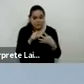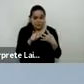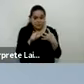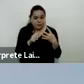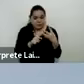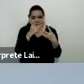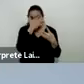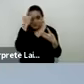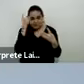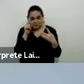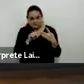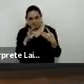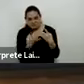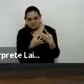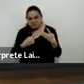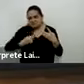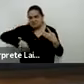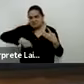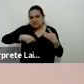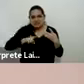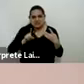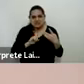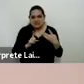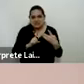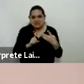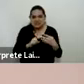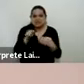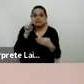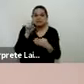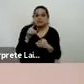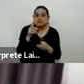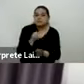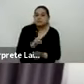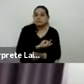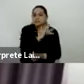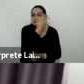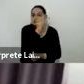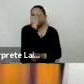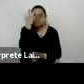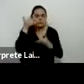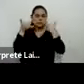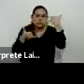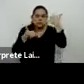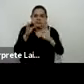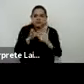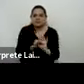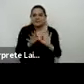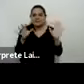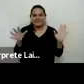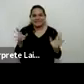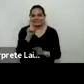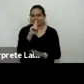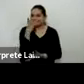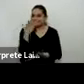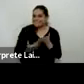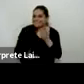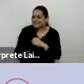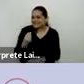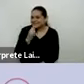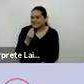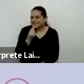sem grau de parentesco obrigatório, com número ilimitado de consultas mensais. Não perca essa